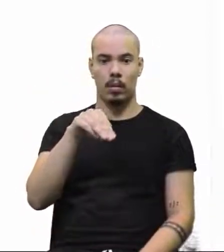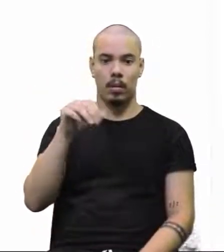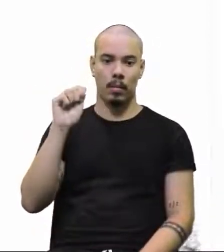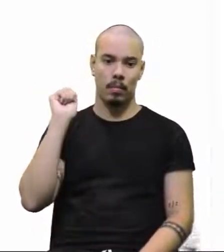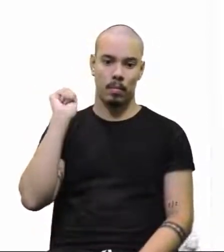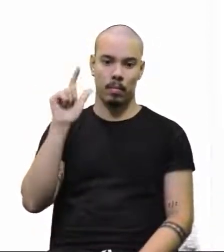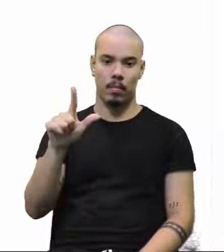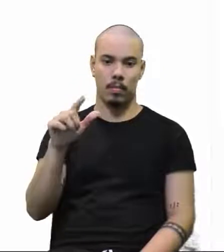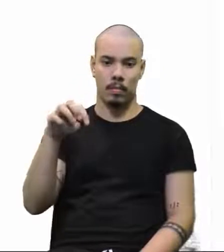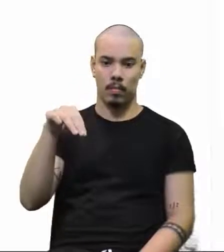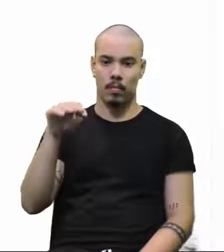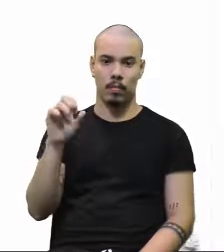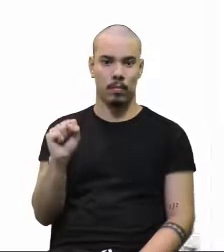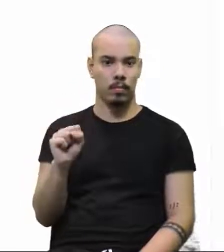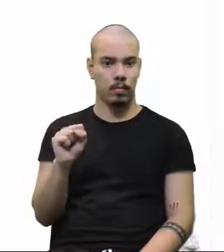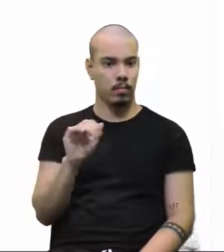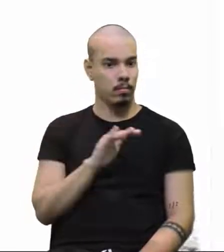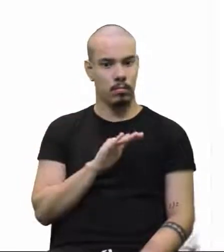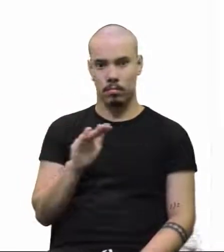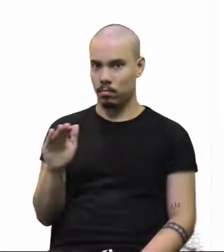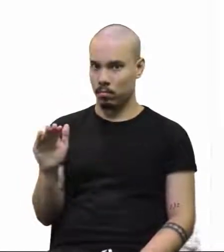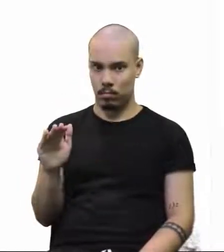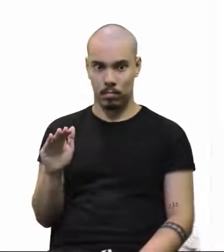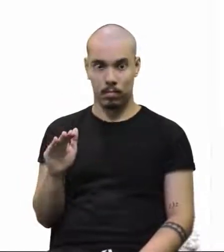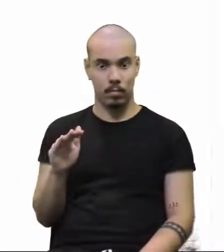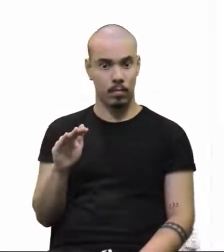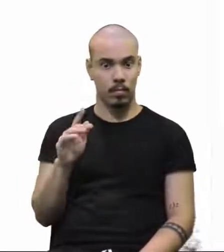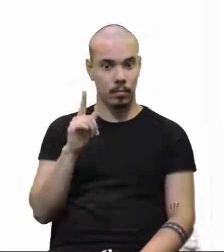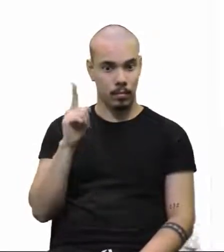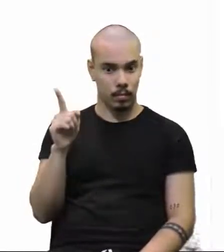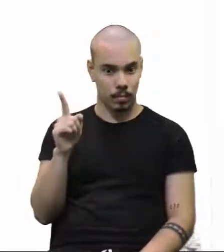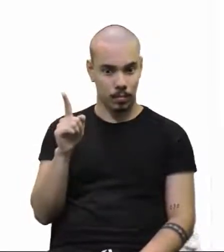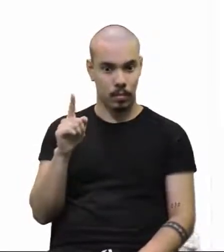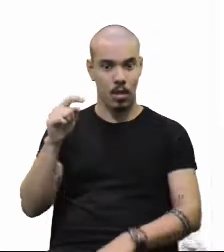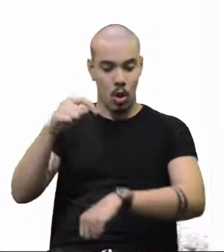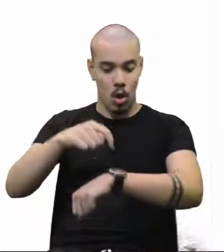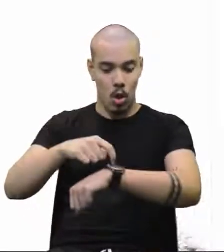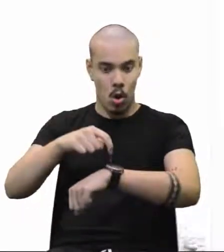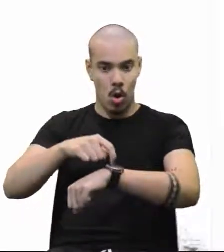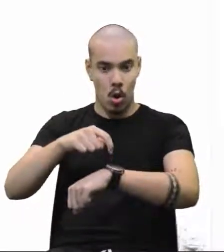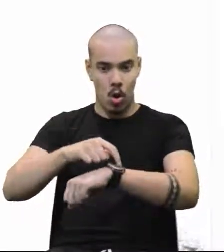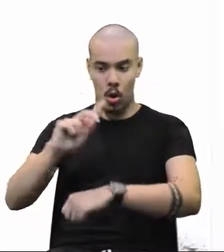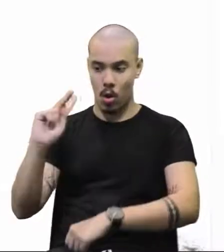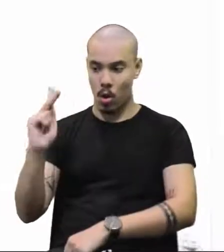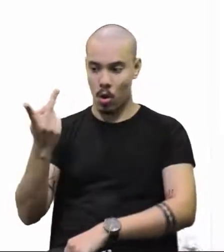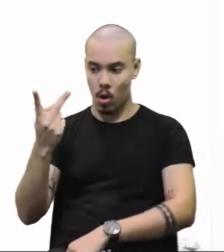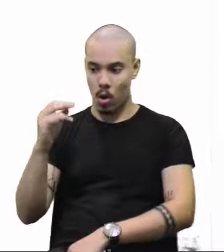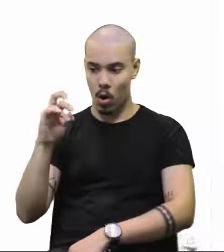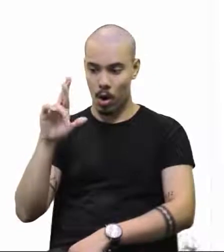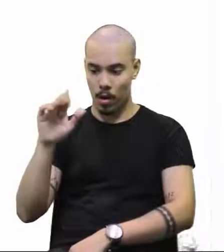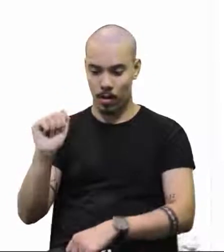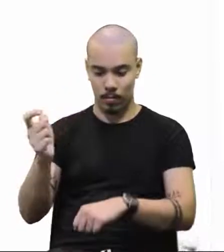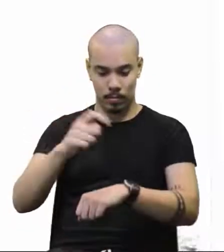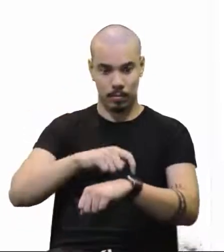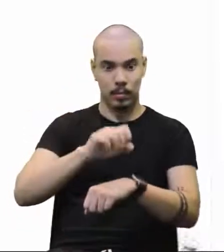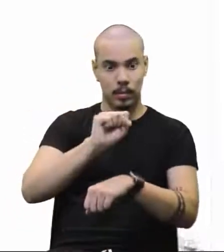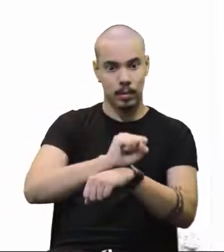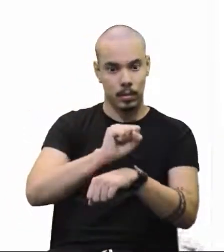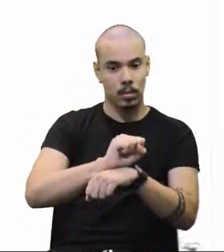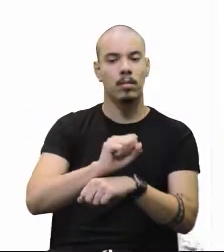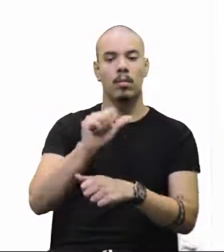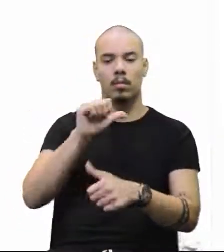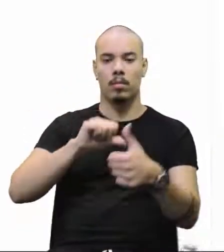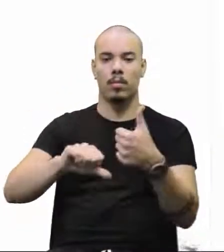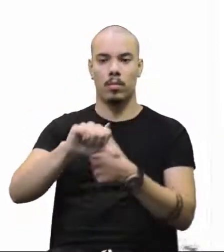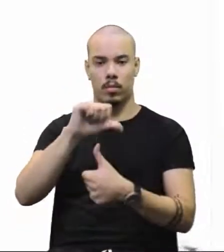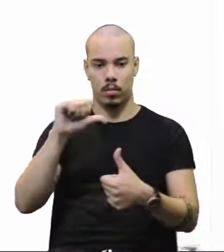Que o K é 1000, né? por segundo. Então, como não é quilômetro por hora, aí que teve que vir o 3,6.